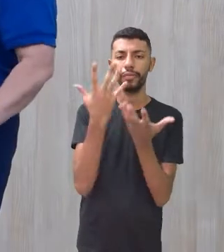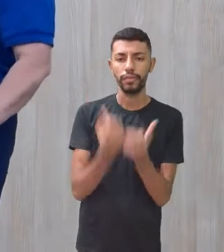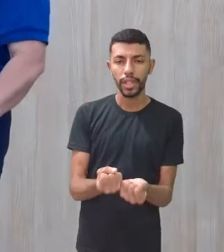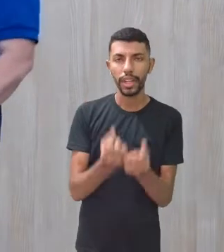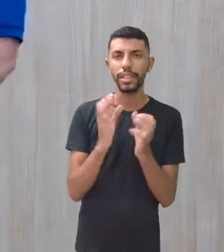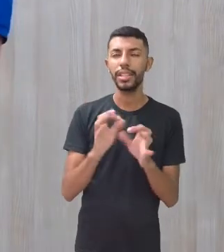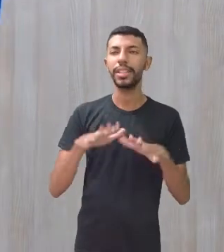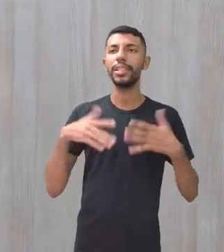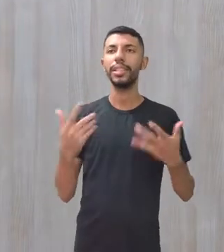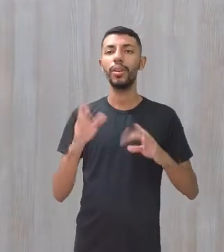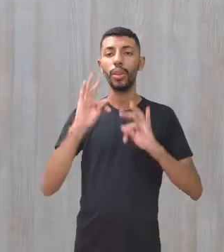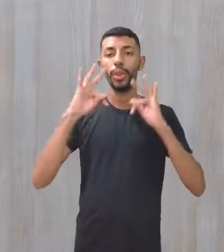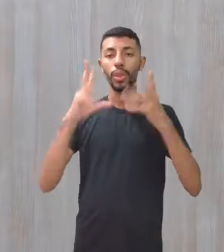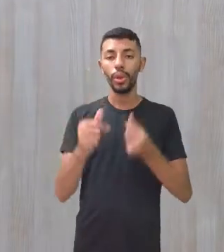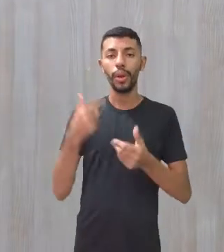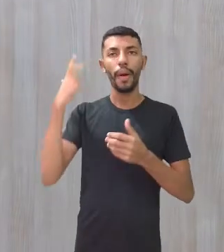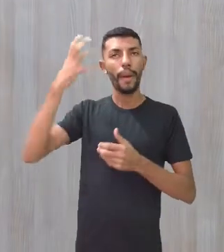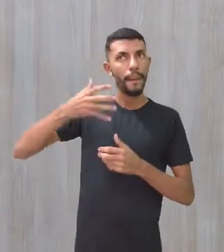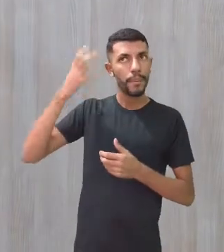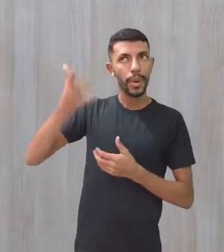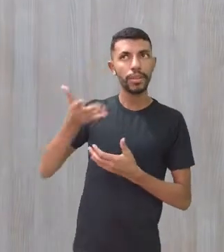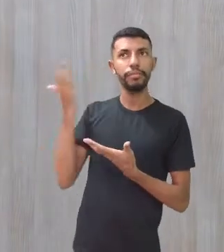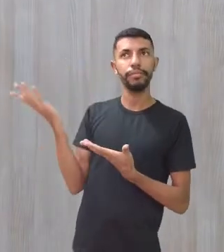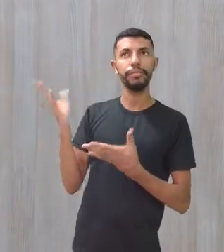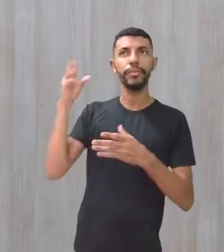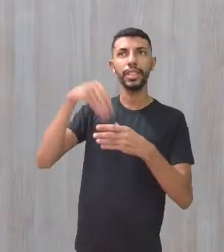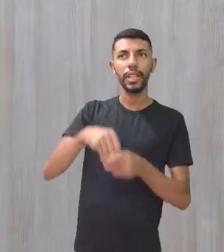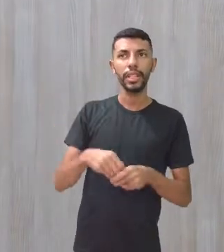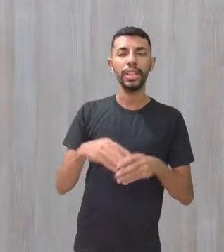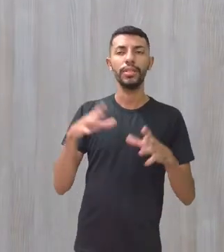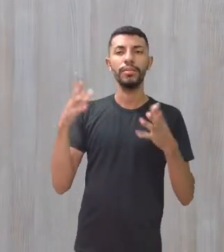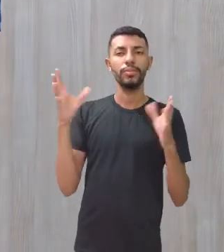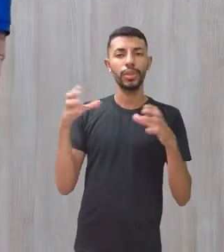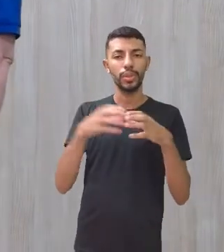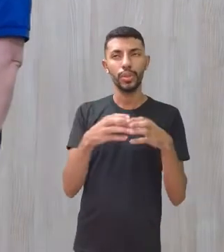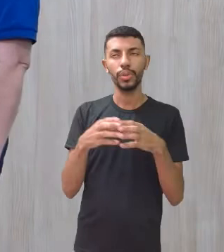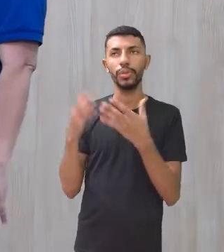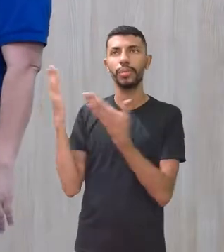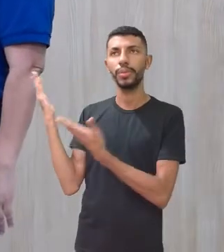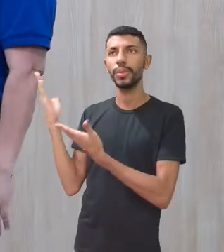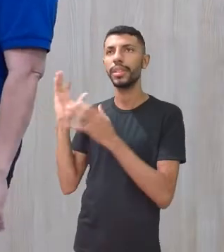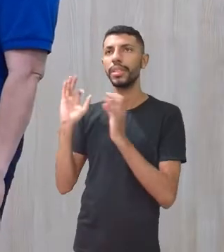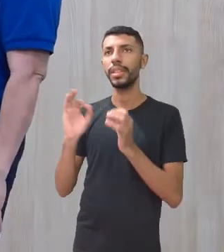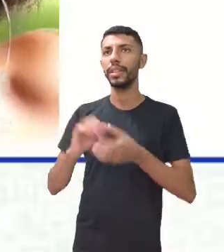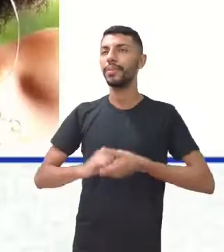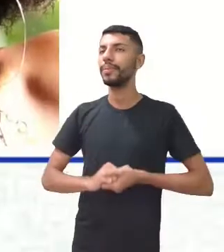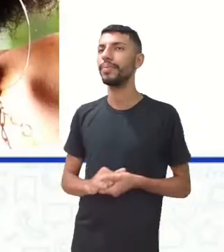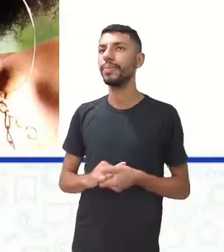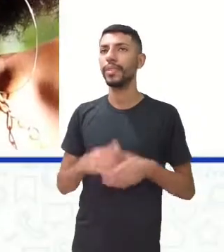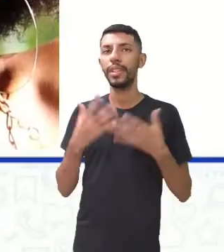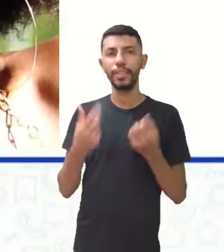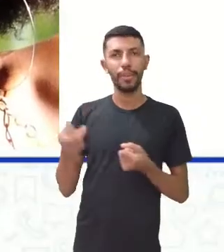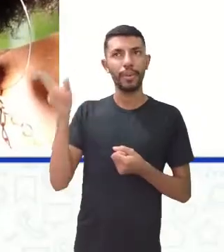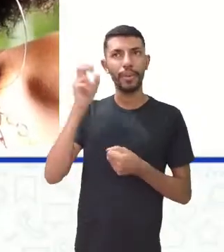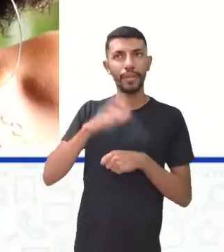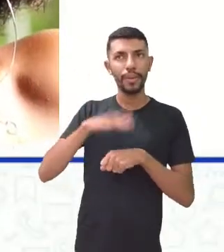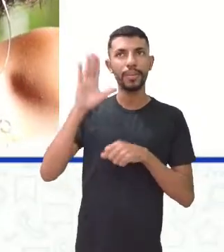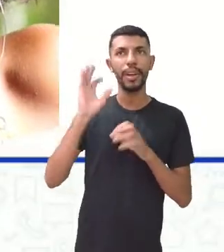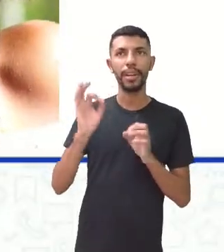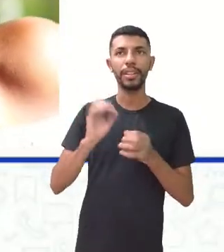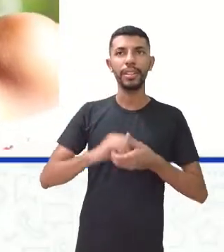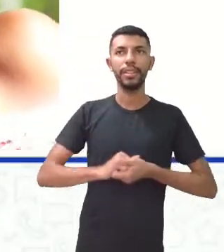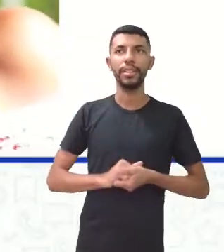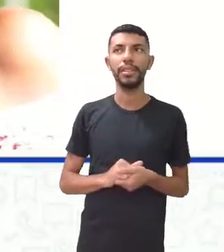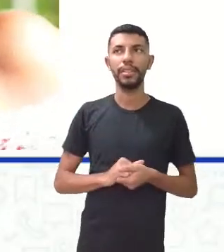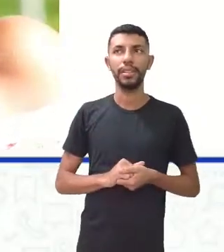todas essas músicas, elas estão inseridas dentro desse grupo aí de música. Vamos ouvir mais um